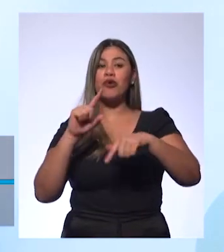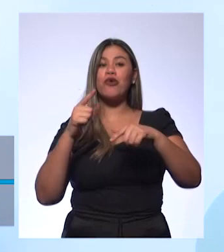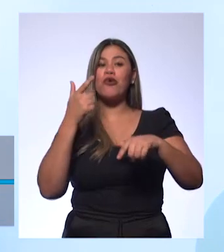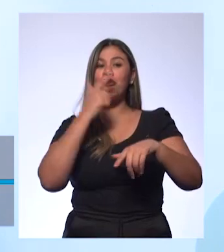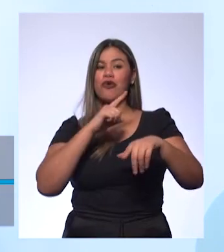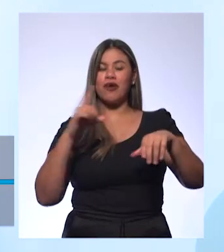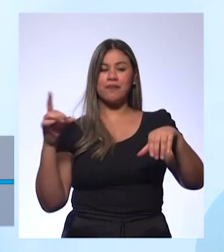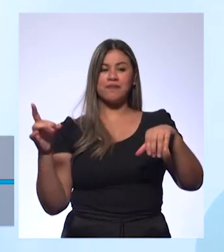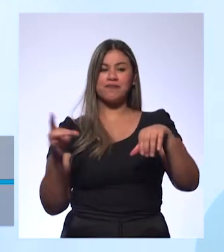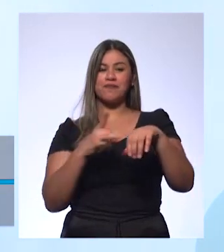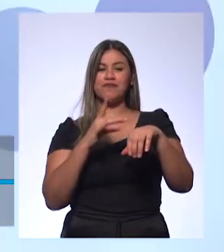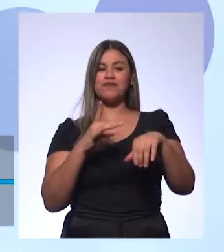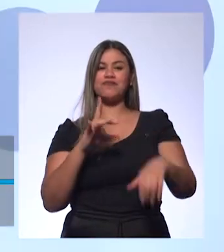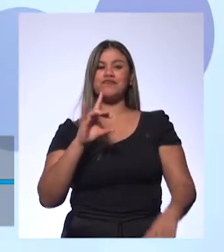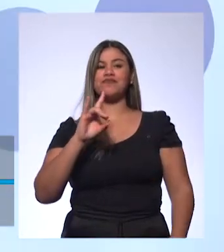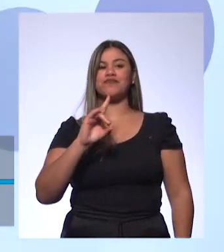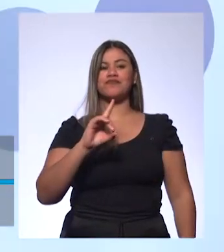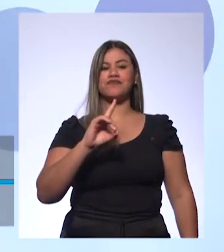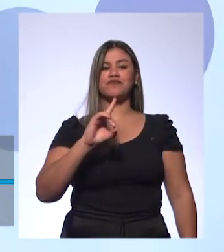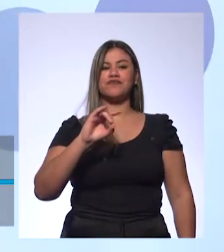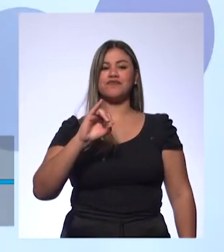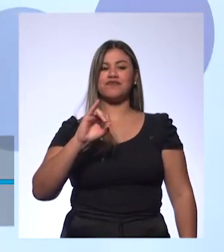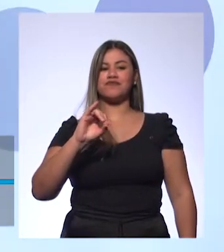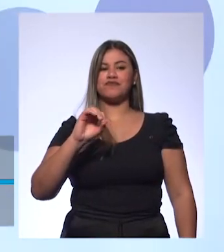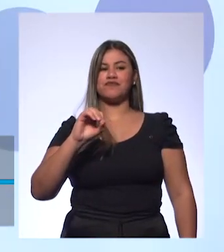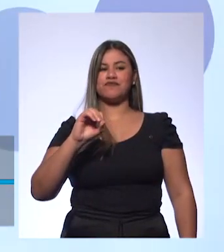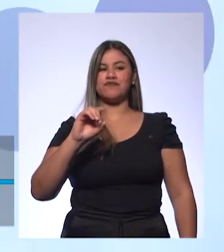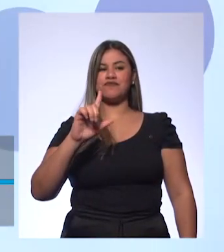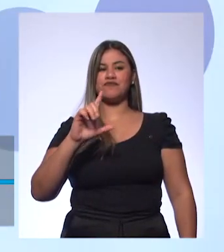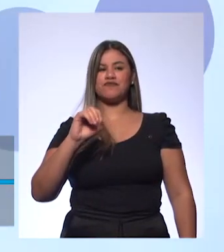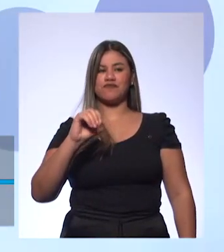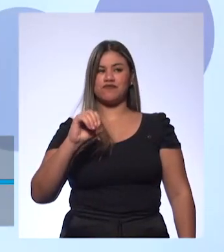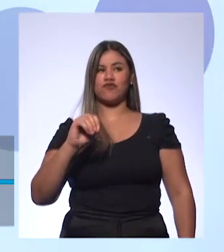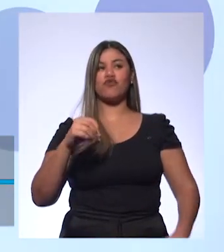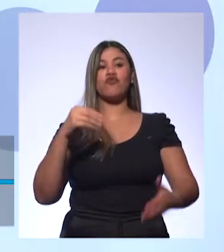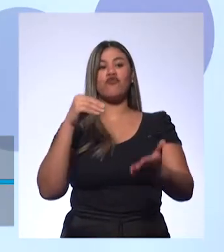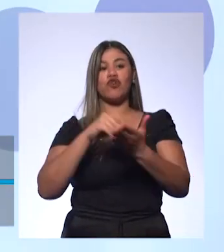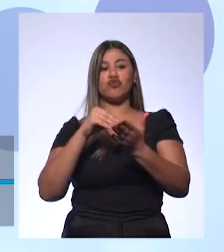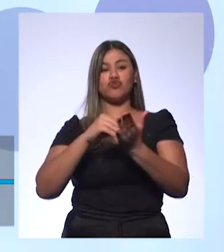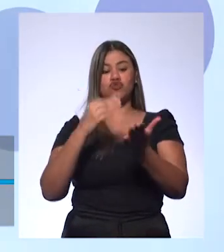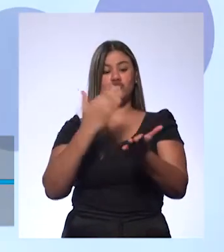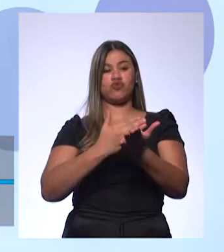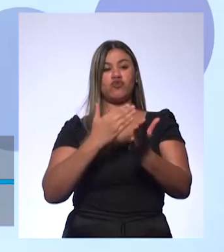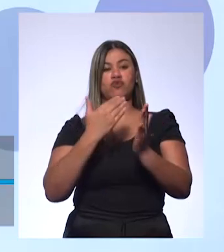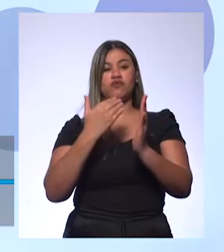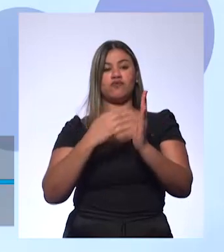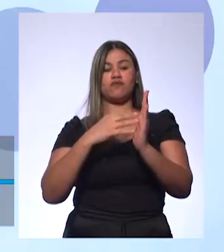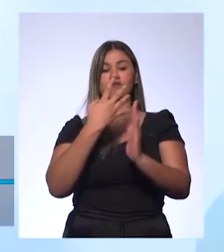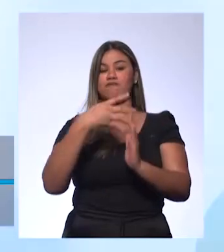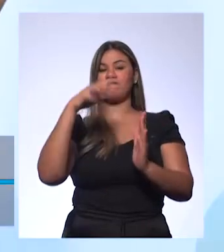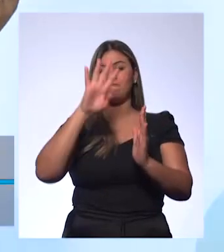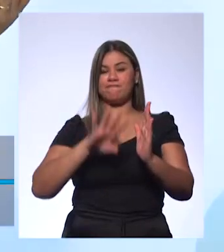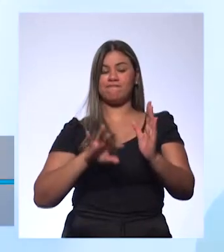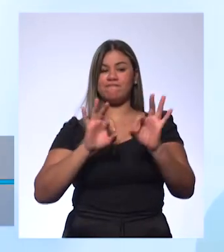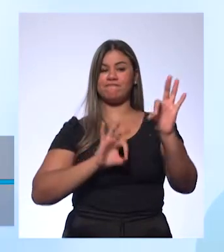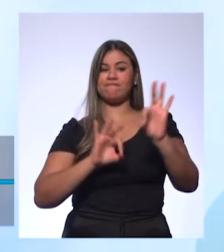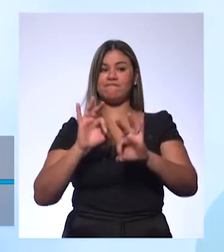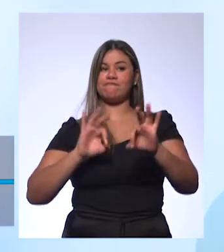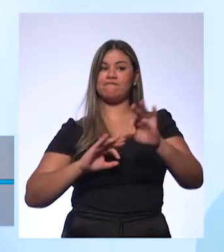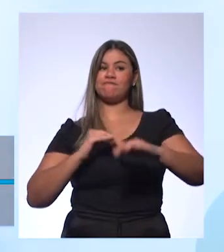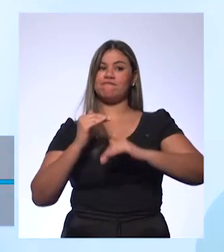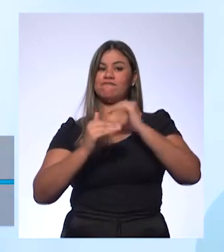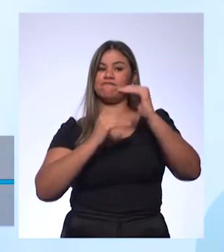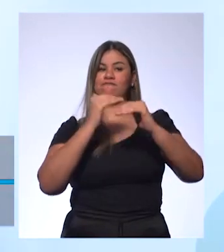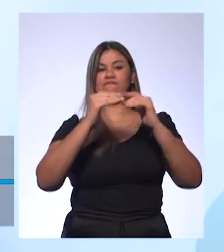Então, a gente é o técnico, né? Ele fala que faltou um cronograma para desenvolver as tarefas. Olha só, então, talvez o porquê já é